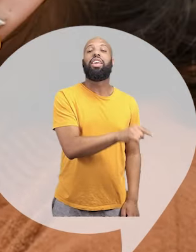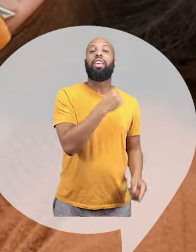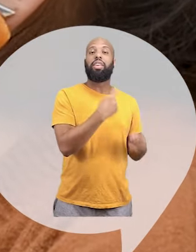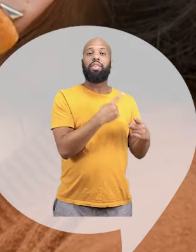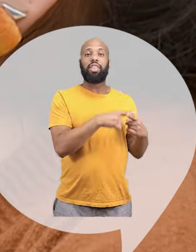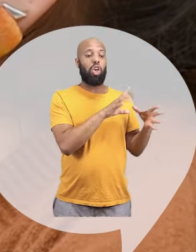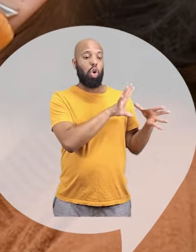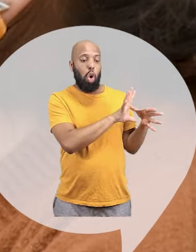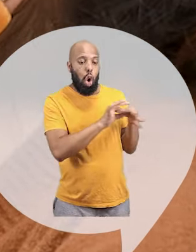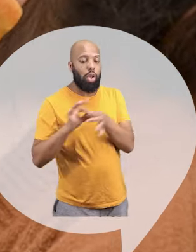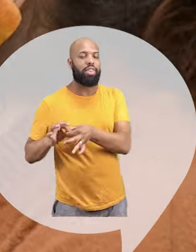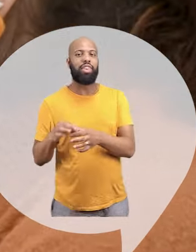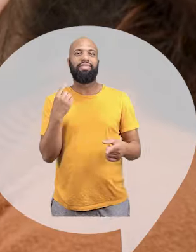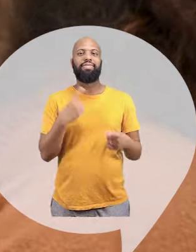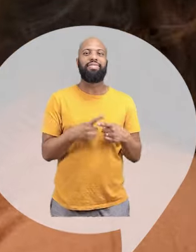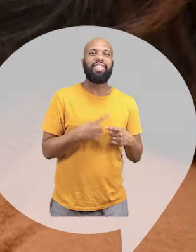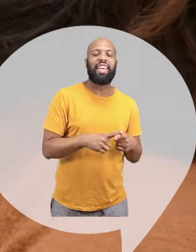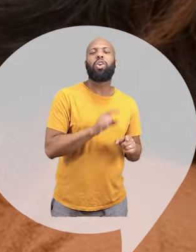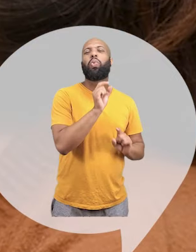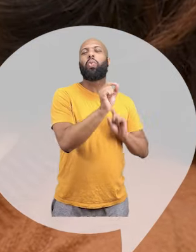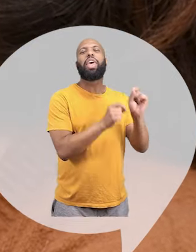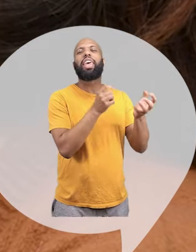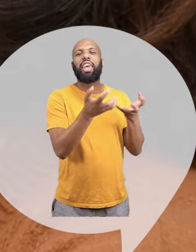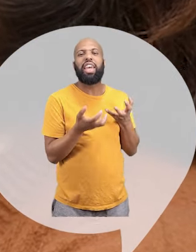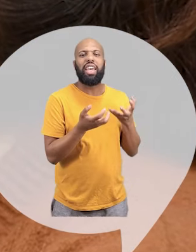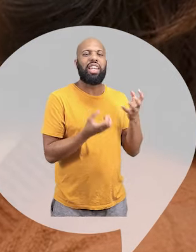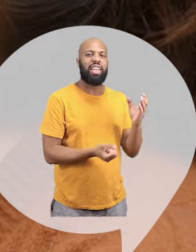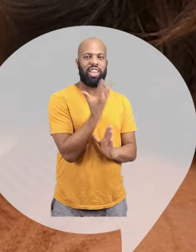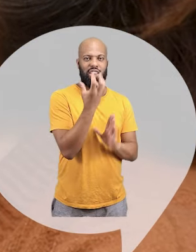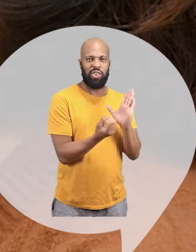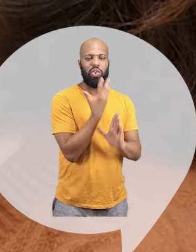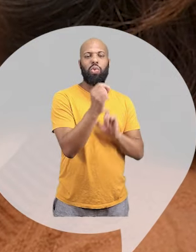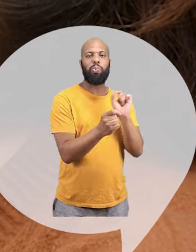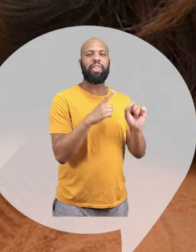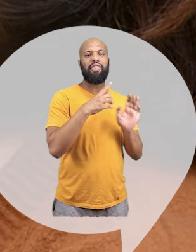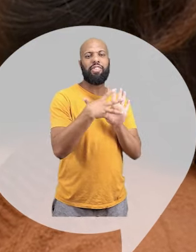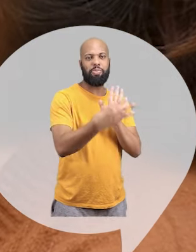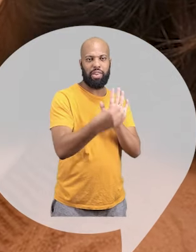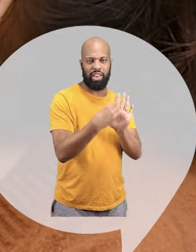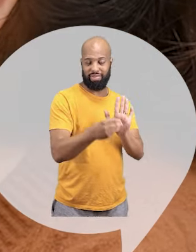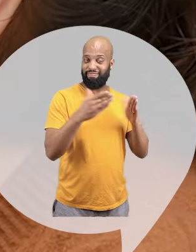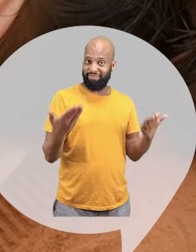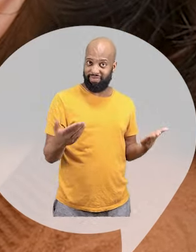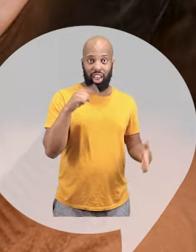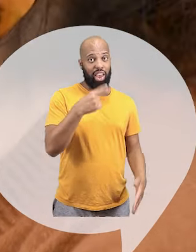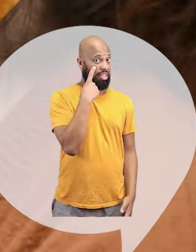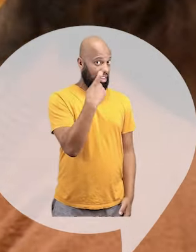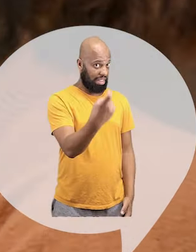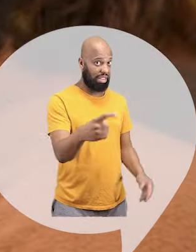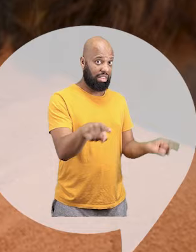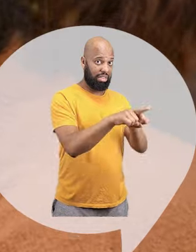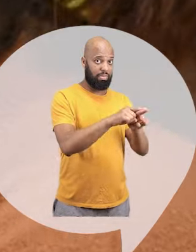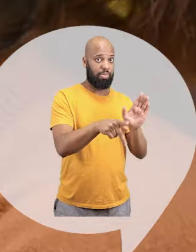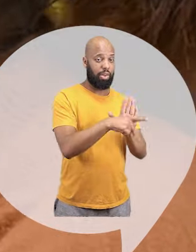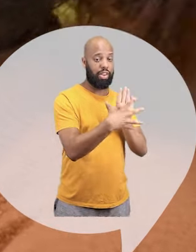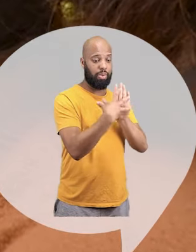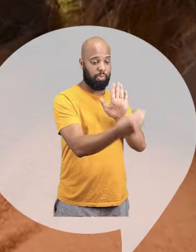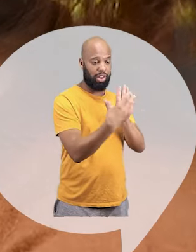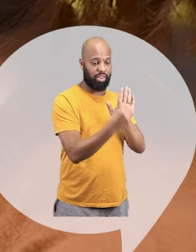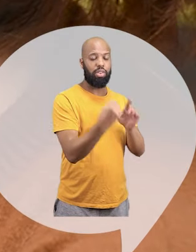conhecer é o contexto né para quem que o Letícia criou que que inspira né e é bem interessante e é bem interessante